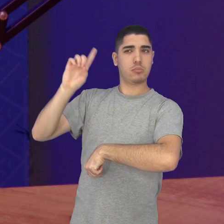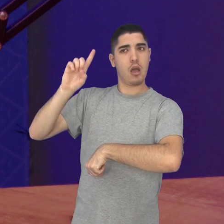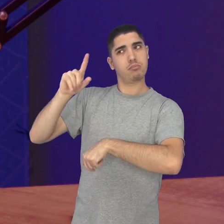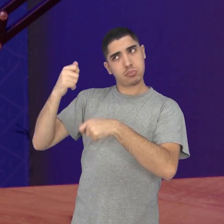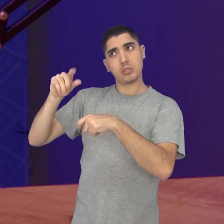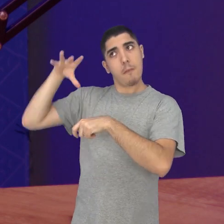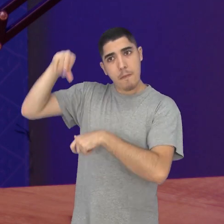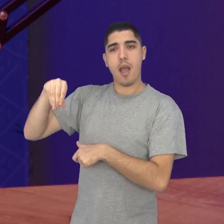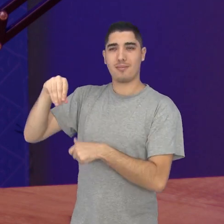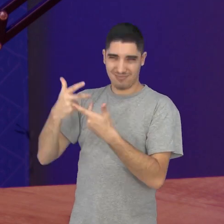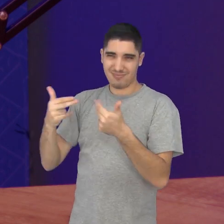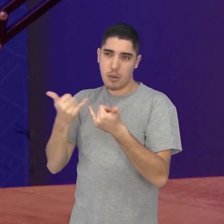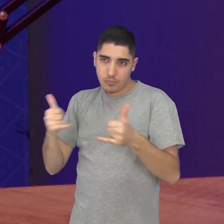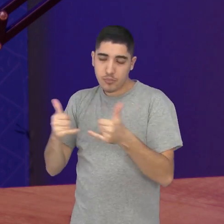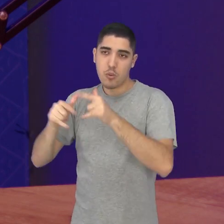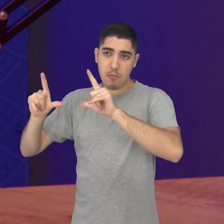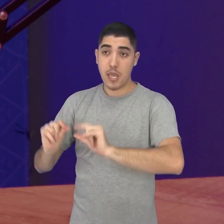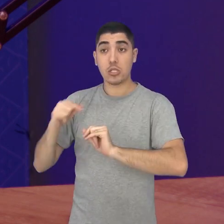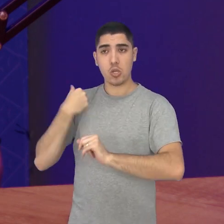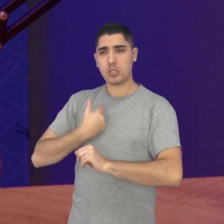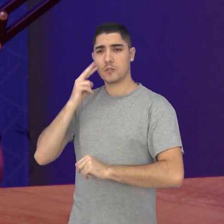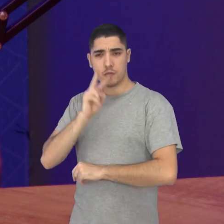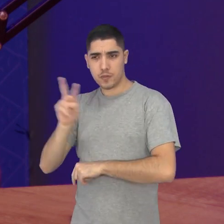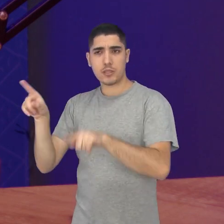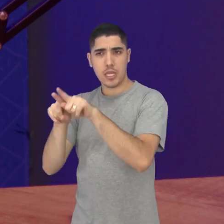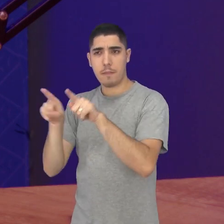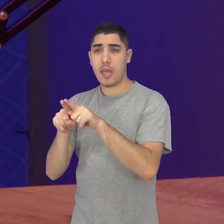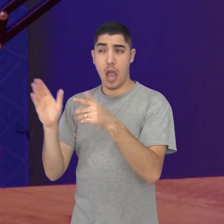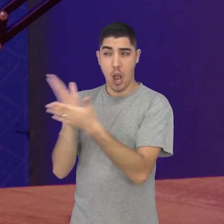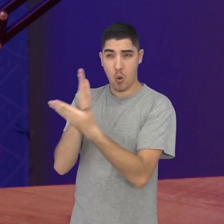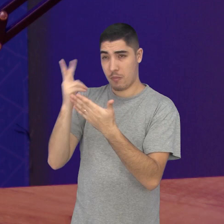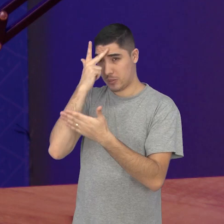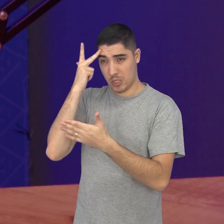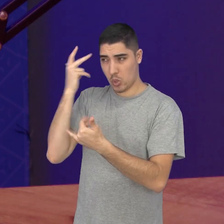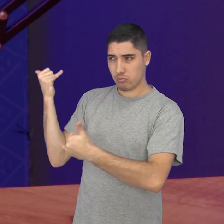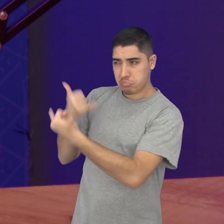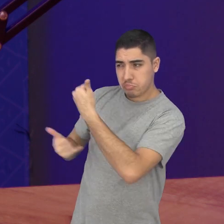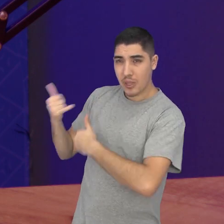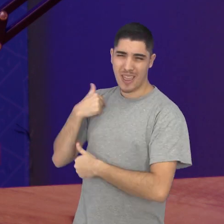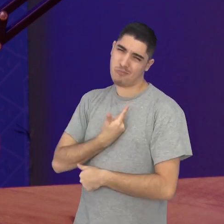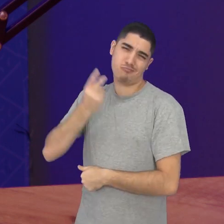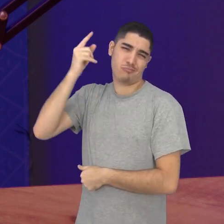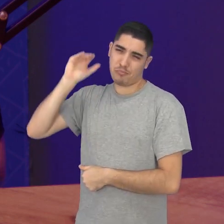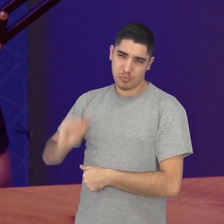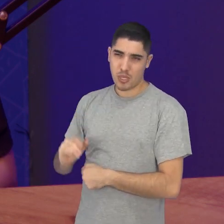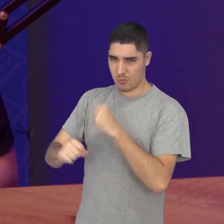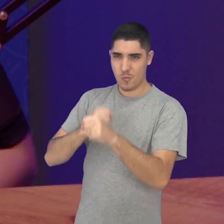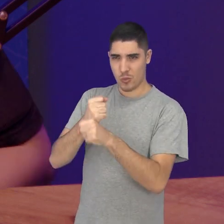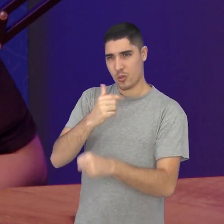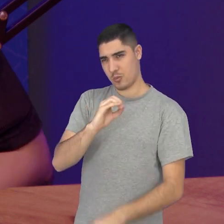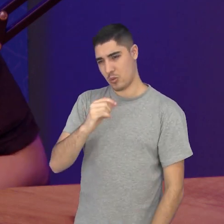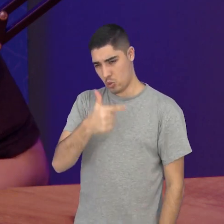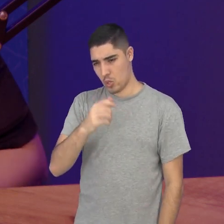viu algo muito forte com isso, né, com base em alguns relatos, né, já que a gente não viveu isso, nem todo mundo viveu e se acompanhou, né, o